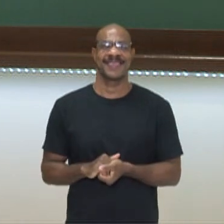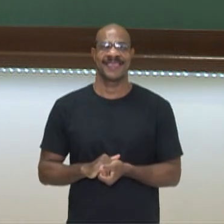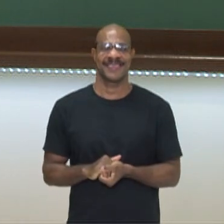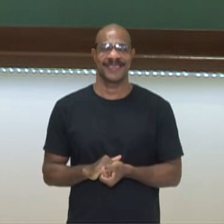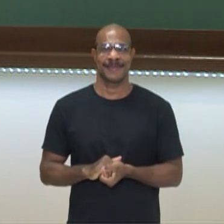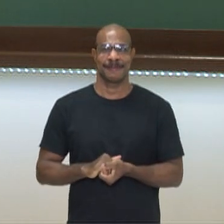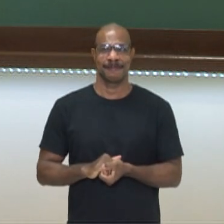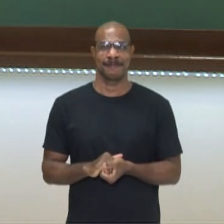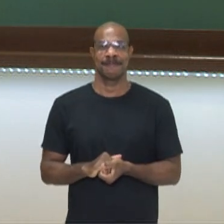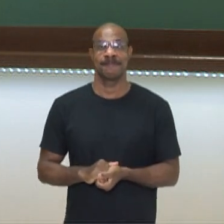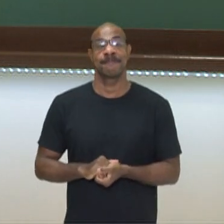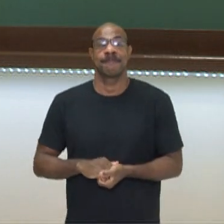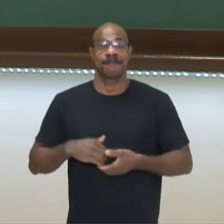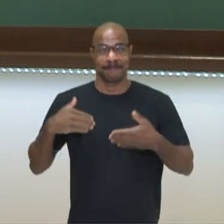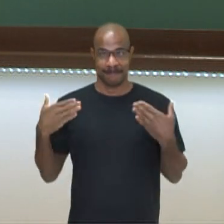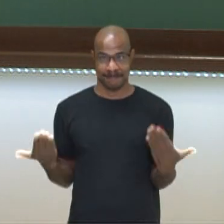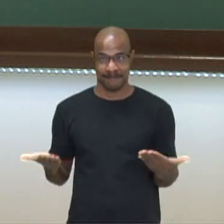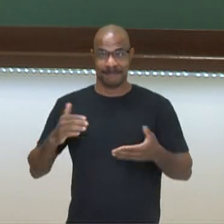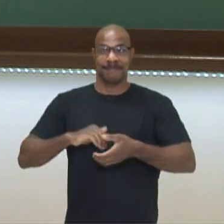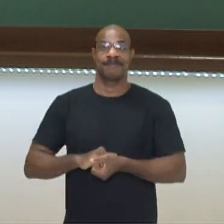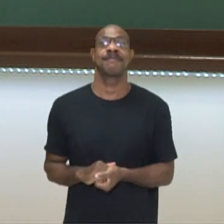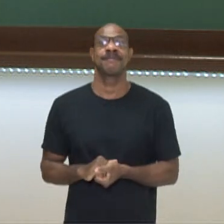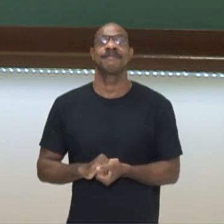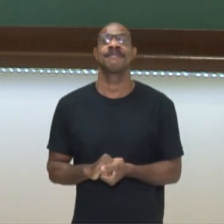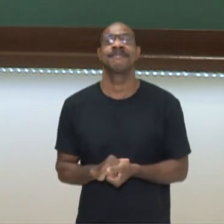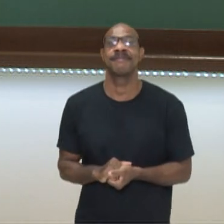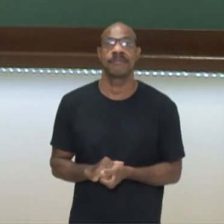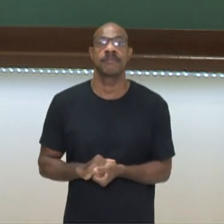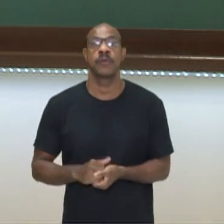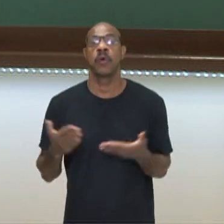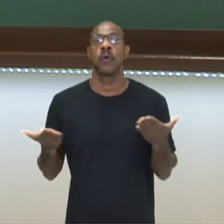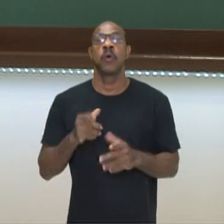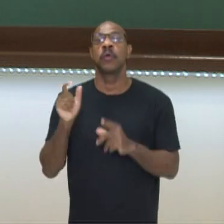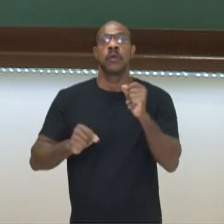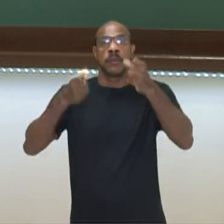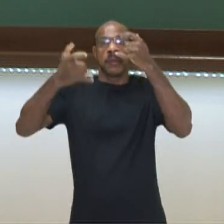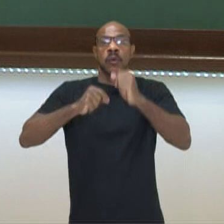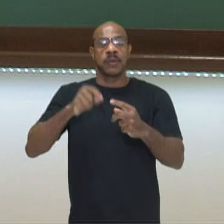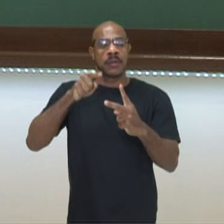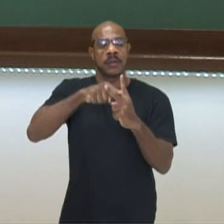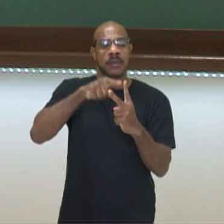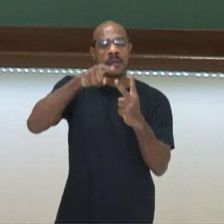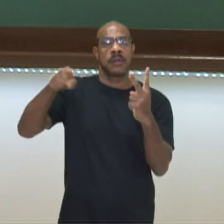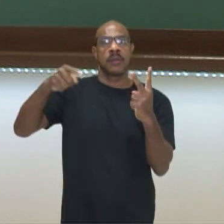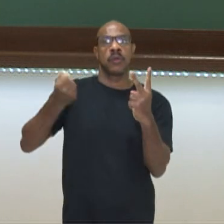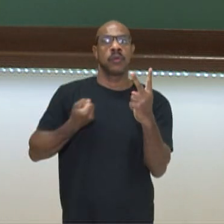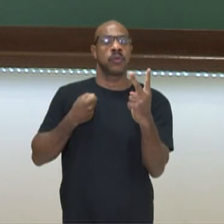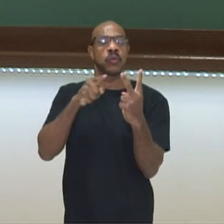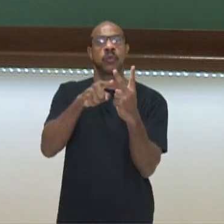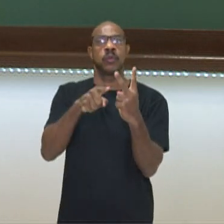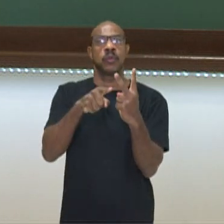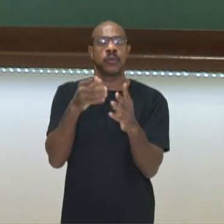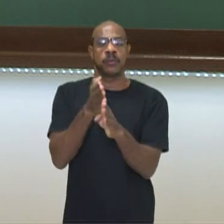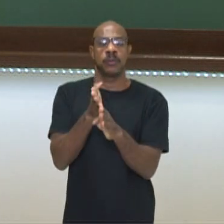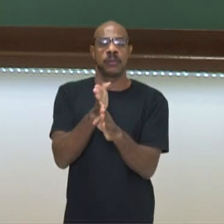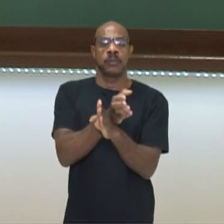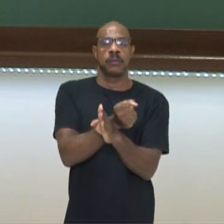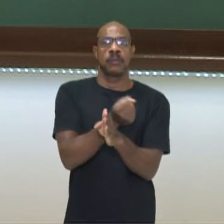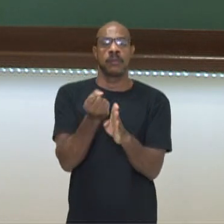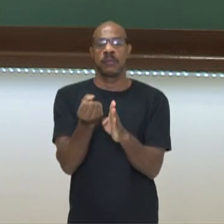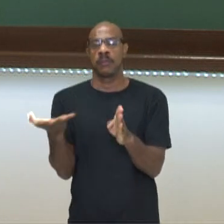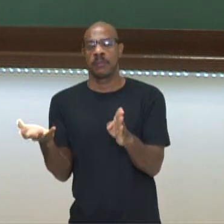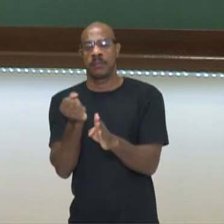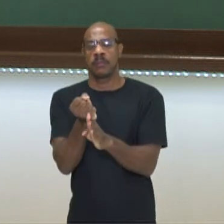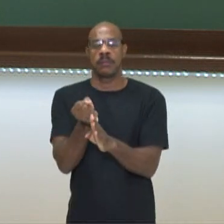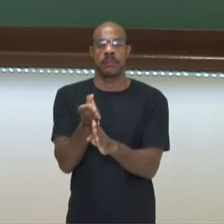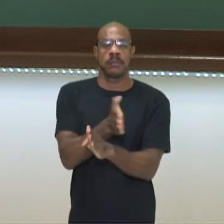Vamos lá. Na aula de hoje, nós vamos falar sobre raiz quadrada dos números inteiros.